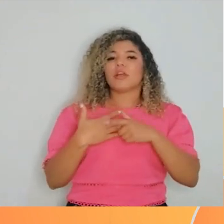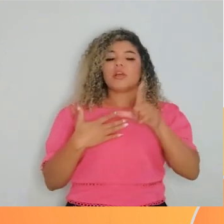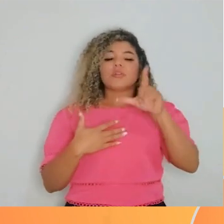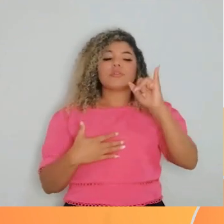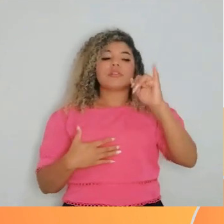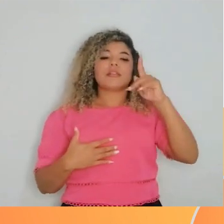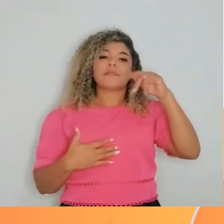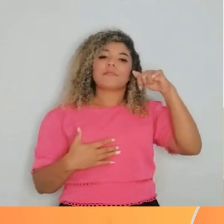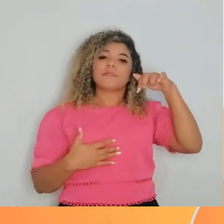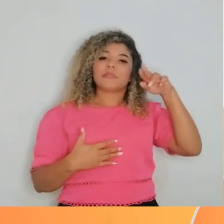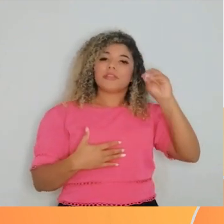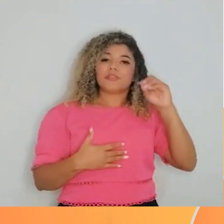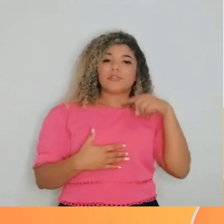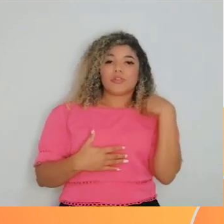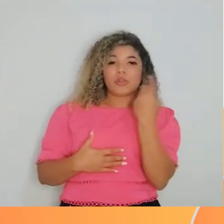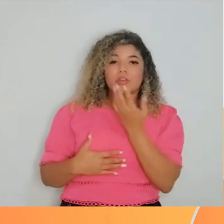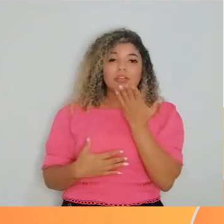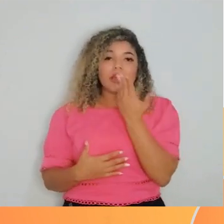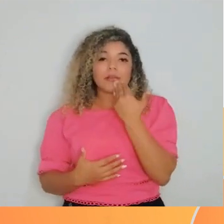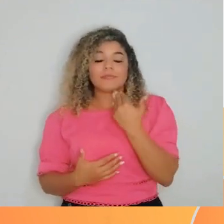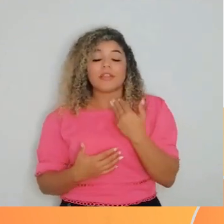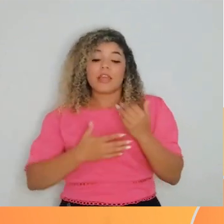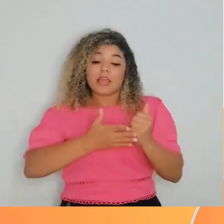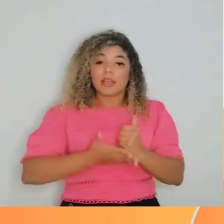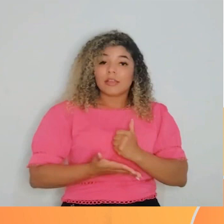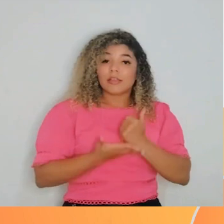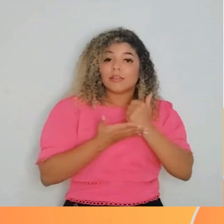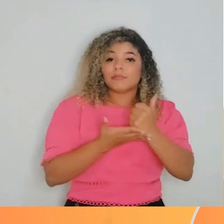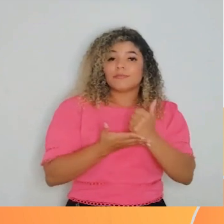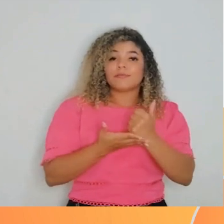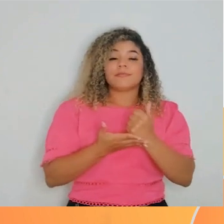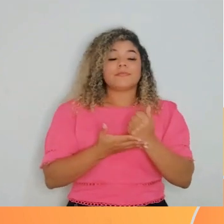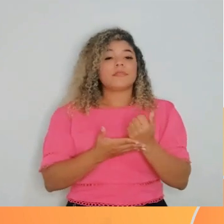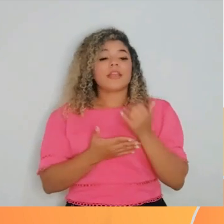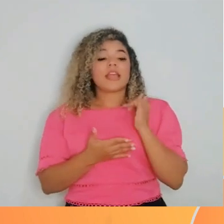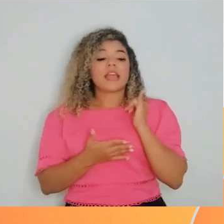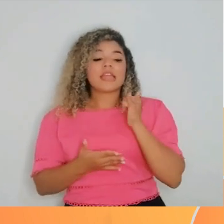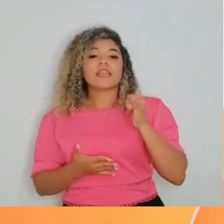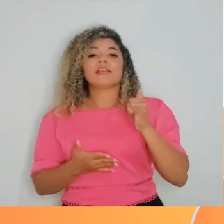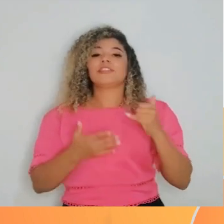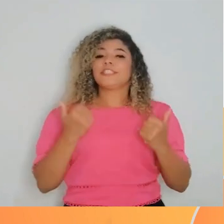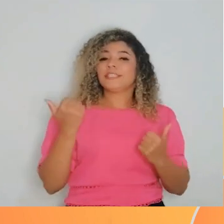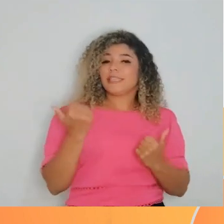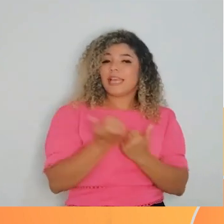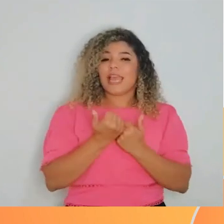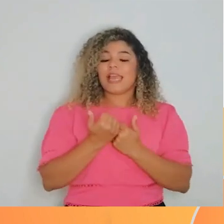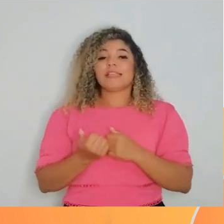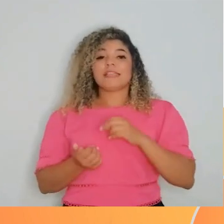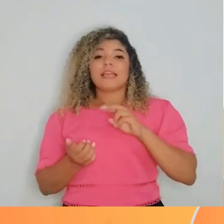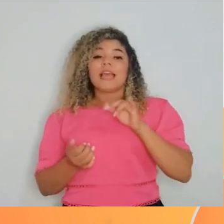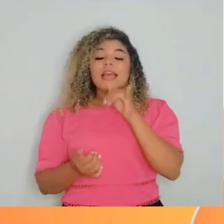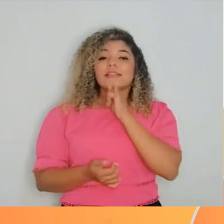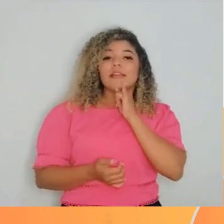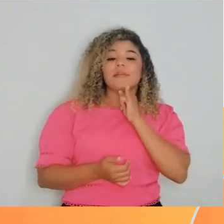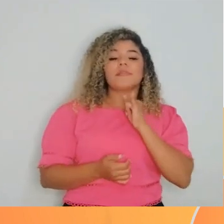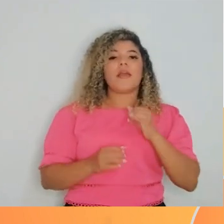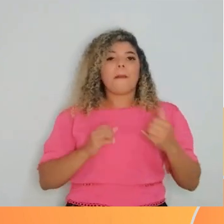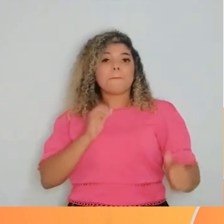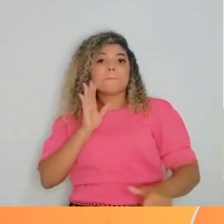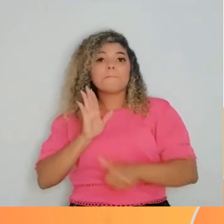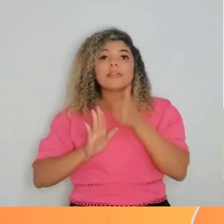nossa alimentação? Eles atuam como fornecimento de energia extra, ou seja, a principal função